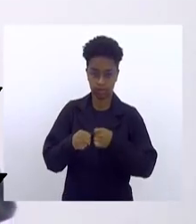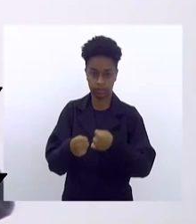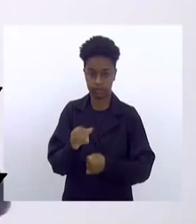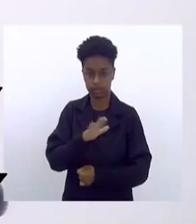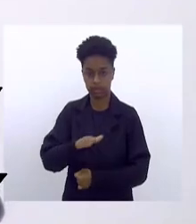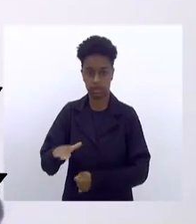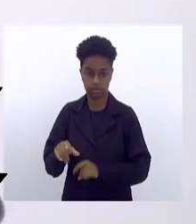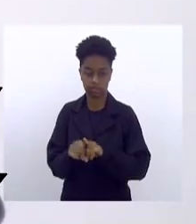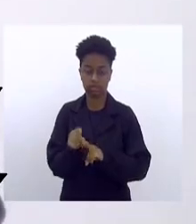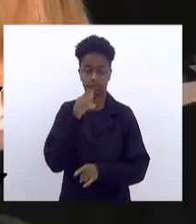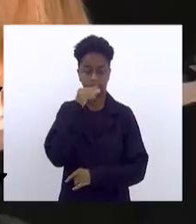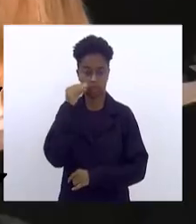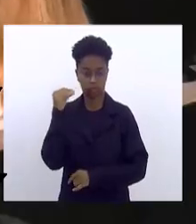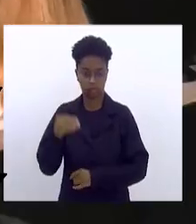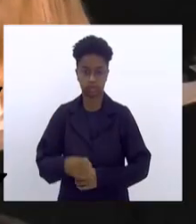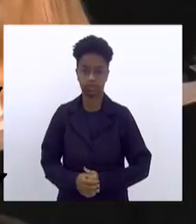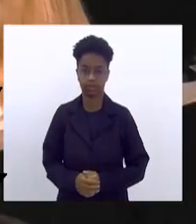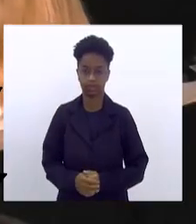Adolescente